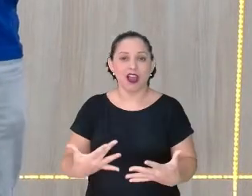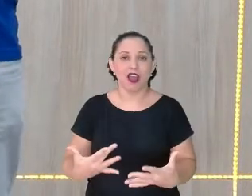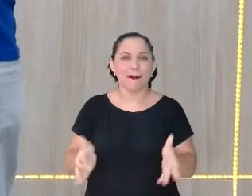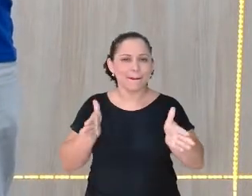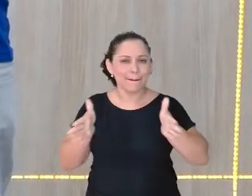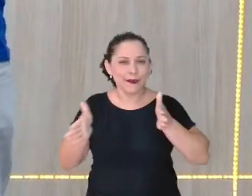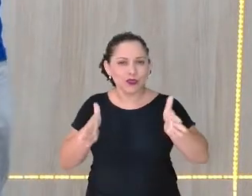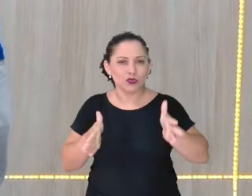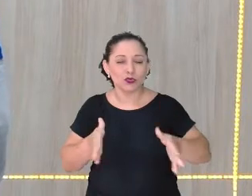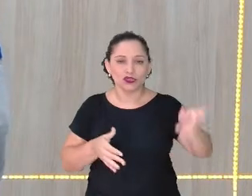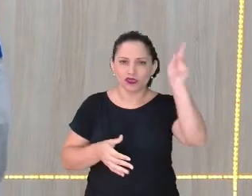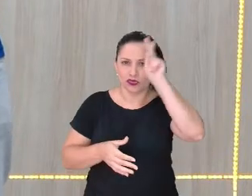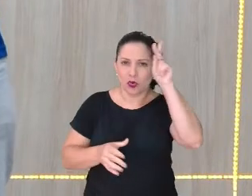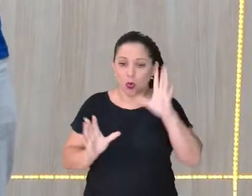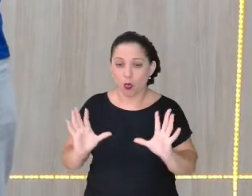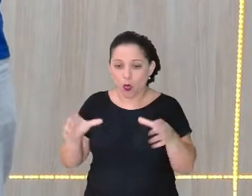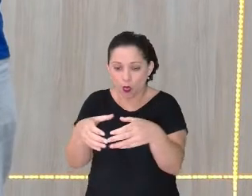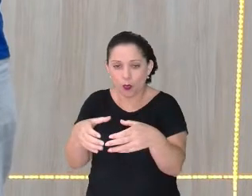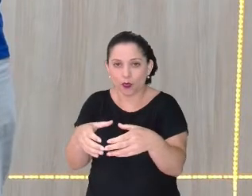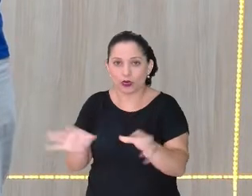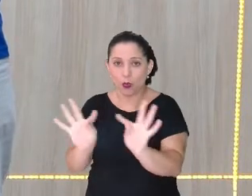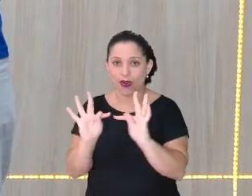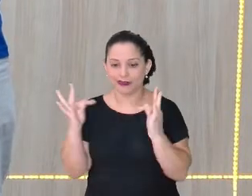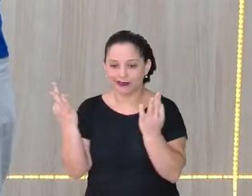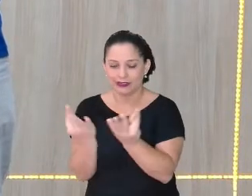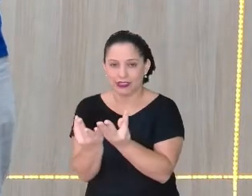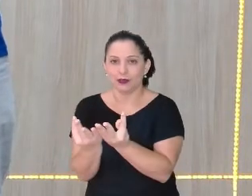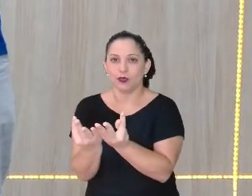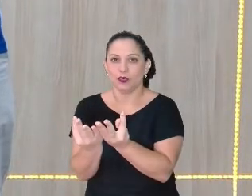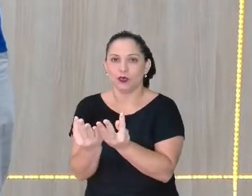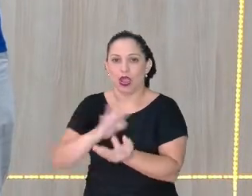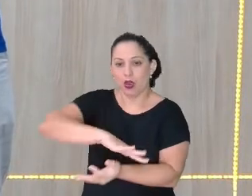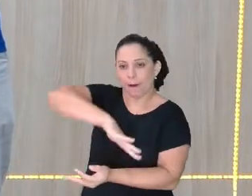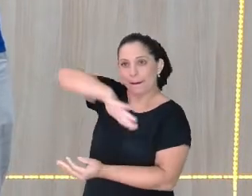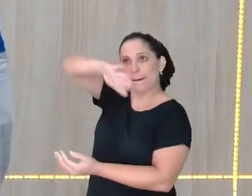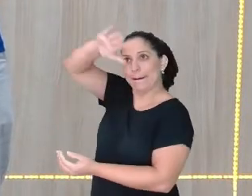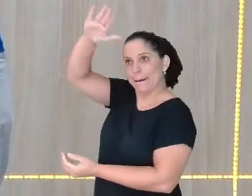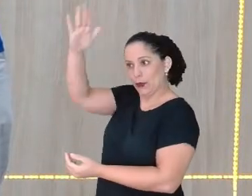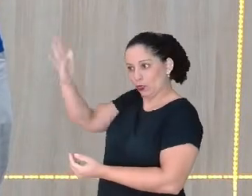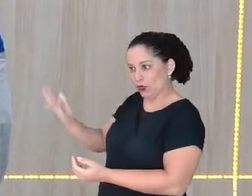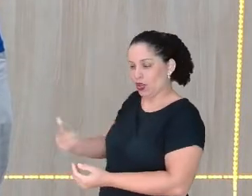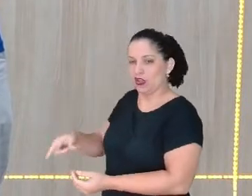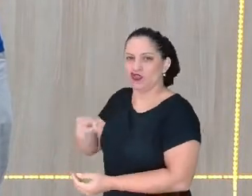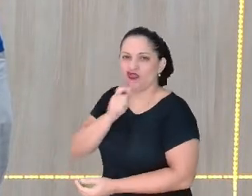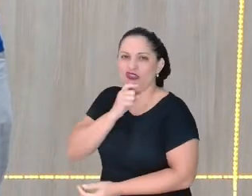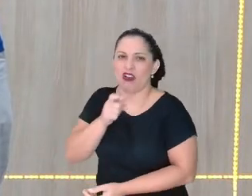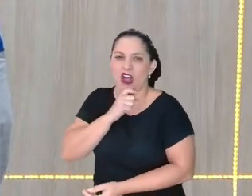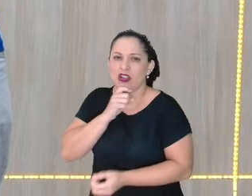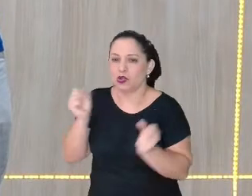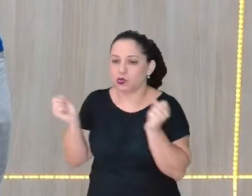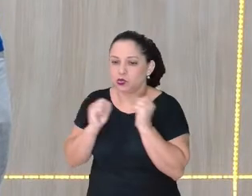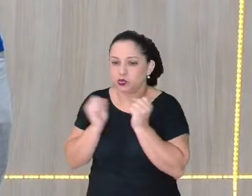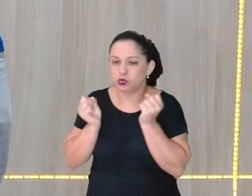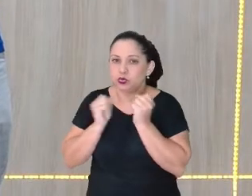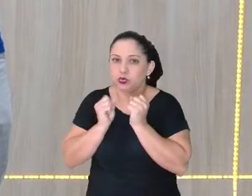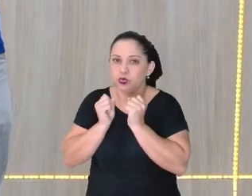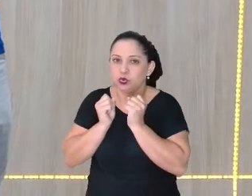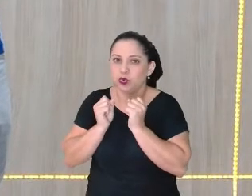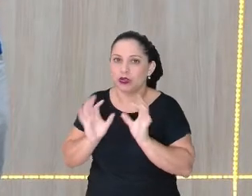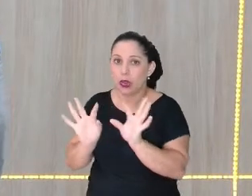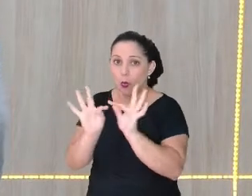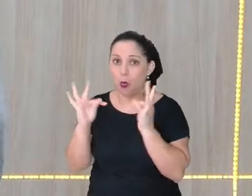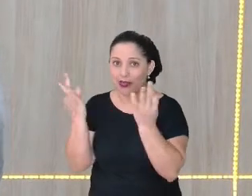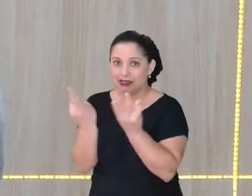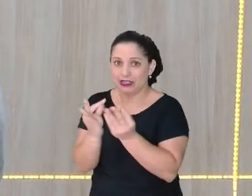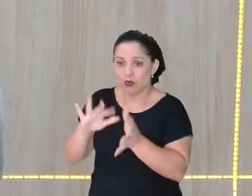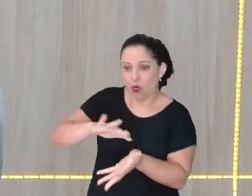história de uma tribo, né, que vivia nas montanhas geladas, era gelo, frio o tempo inteiro. Então esse pessoal vivia